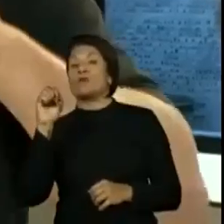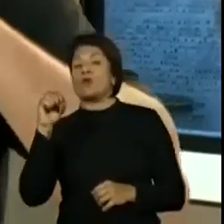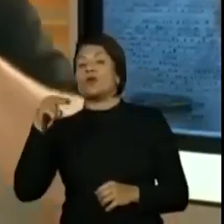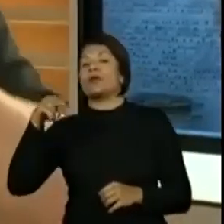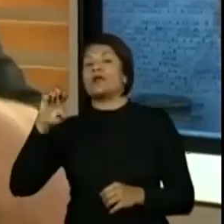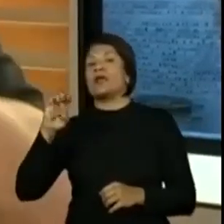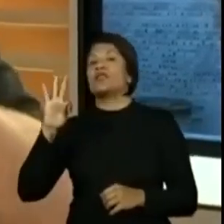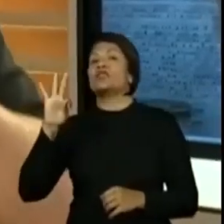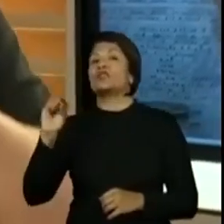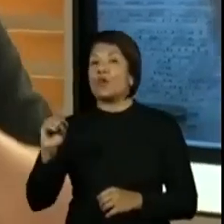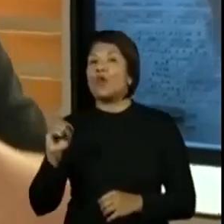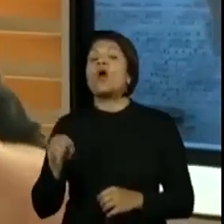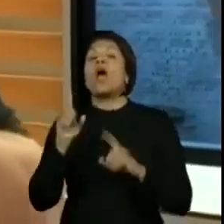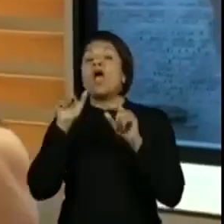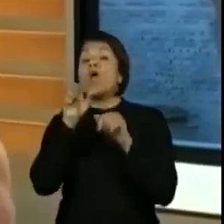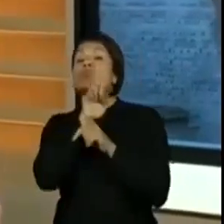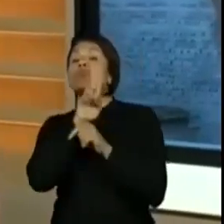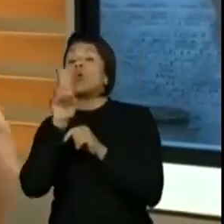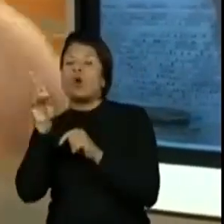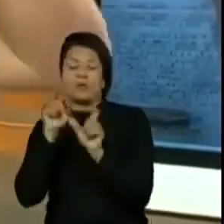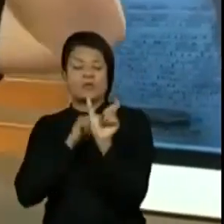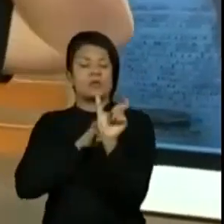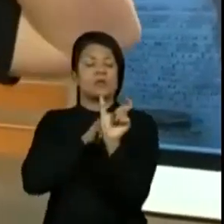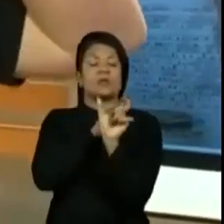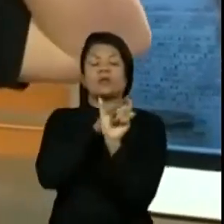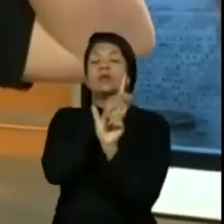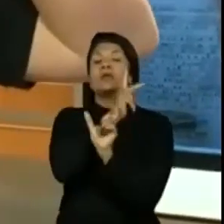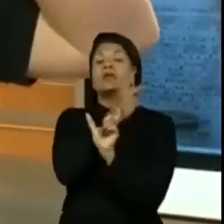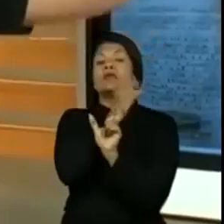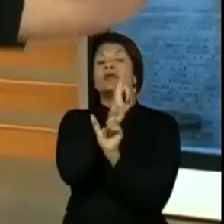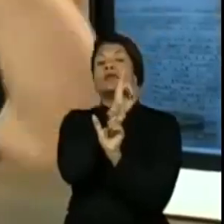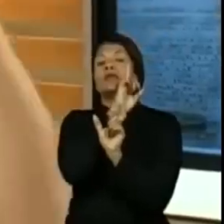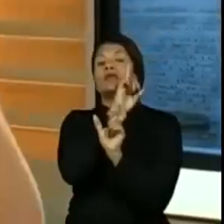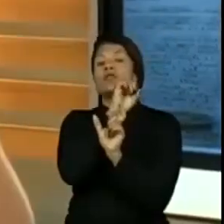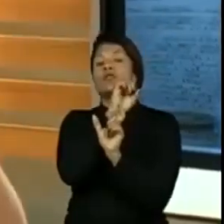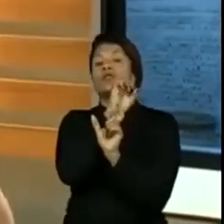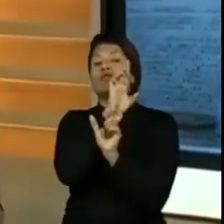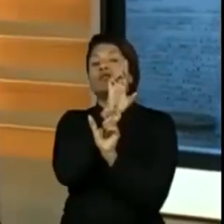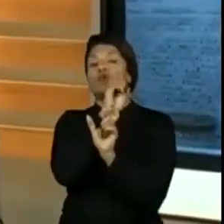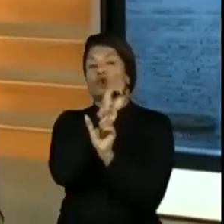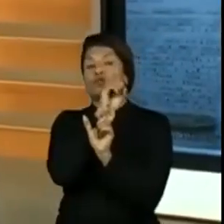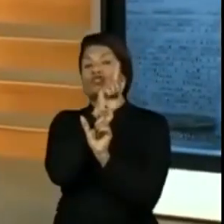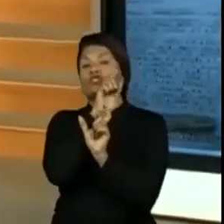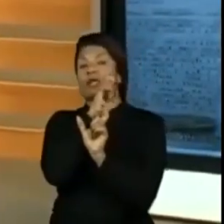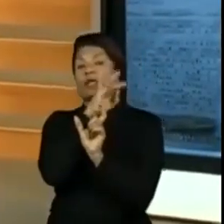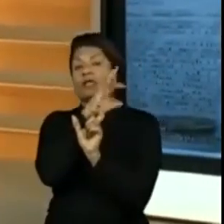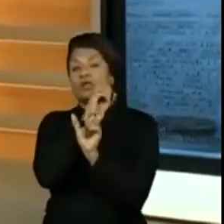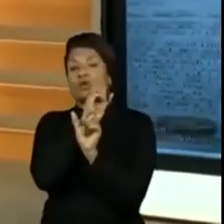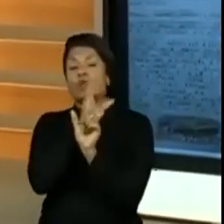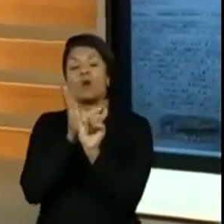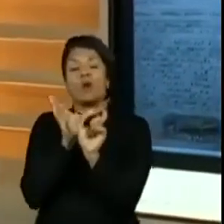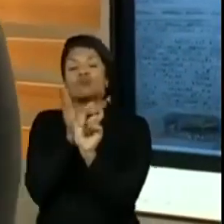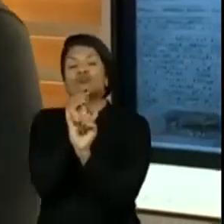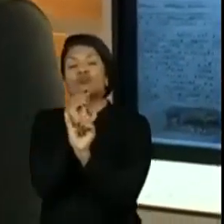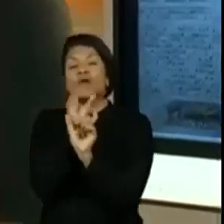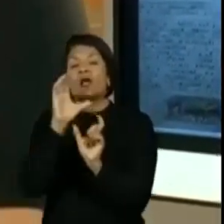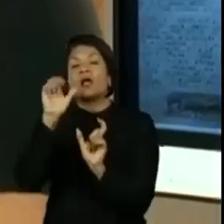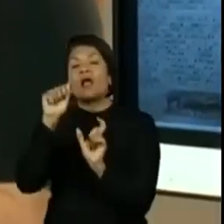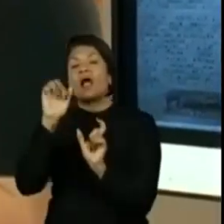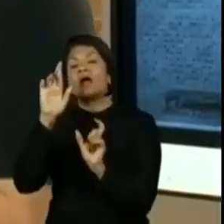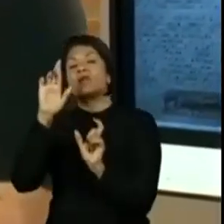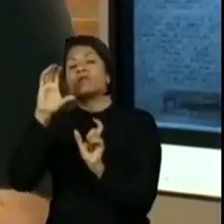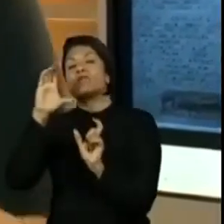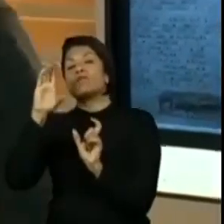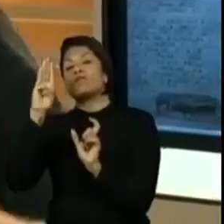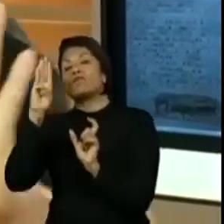hidrocarboneto, olha que nome complicado, ele é um hidrogênio misturado com carbono. A junção do hidrogênio e do carbono dá origem ao